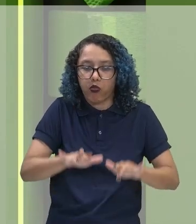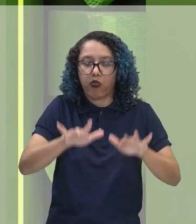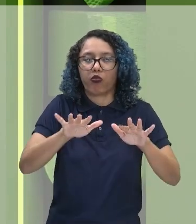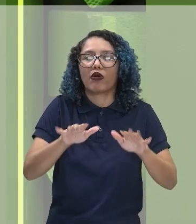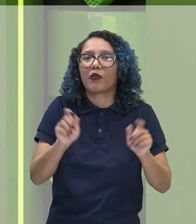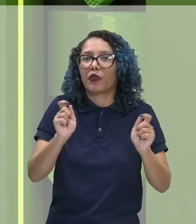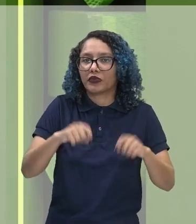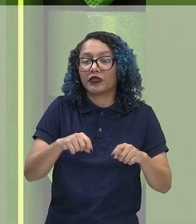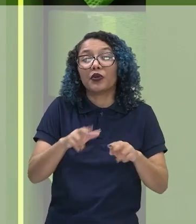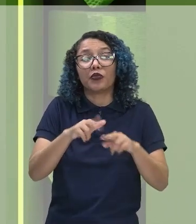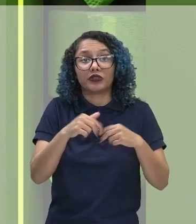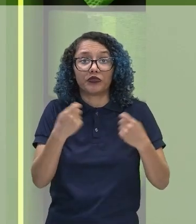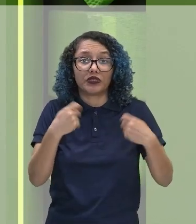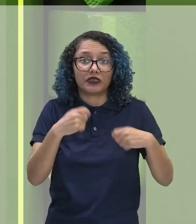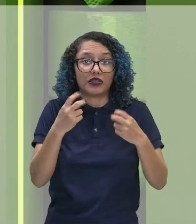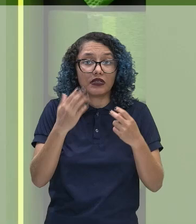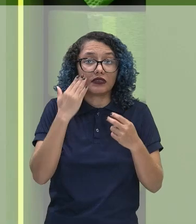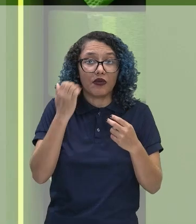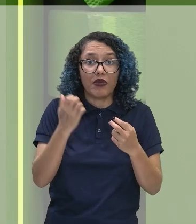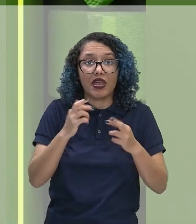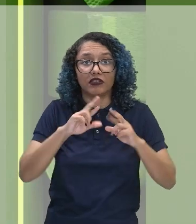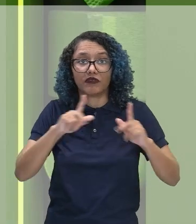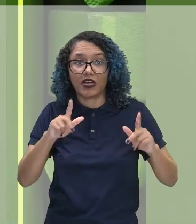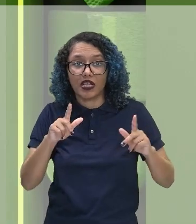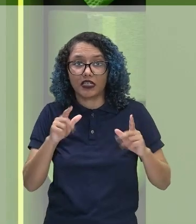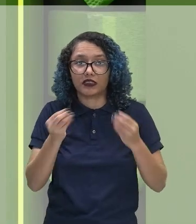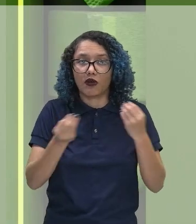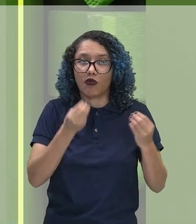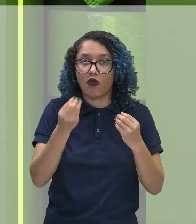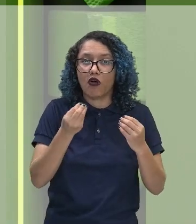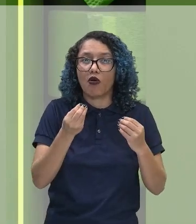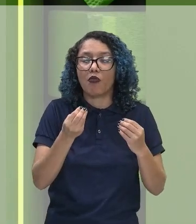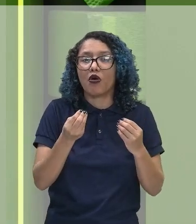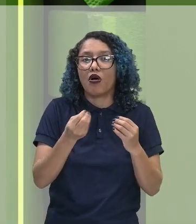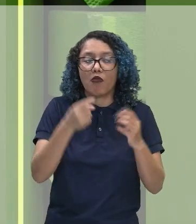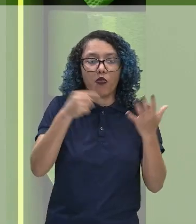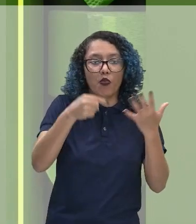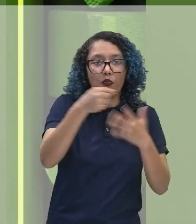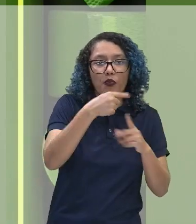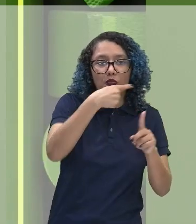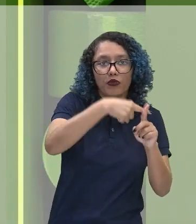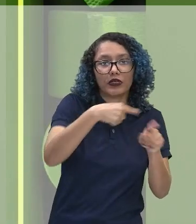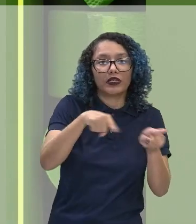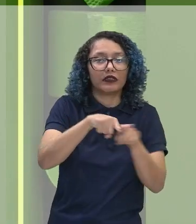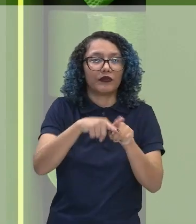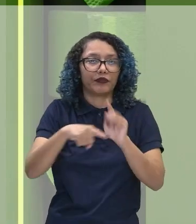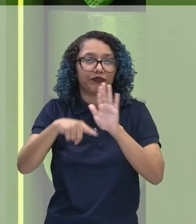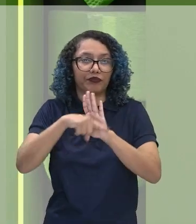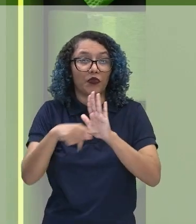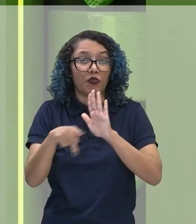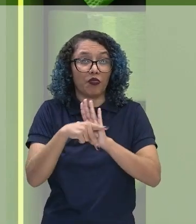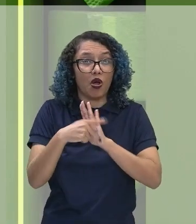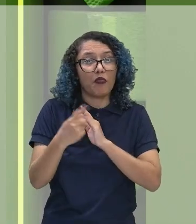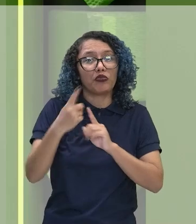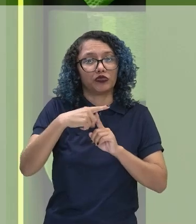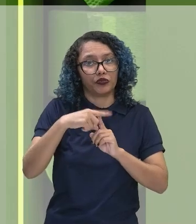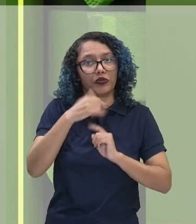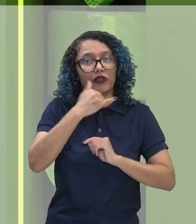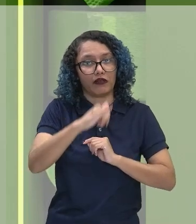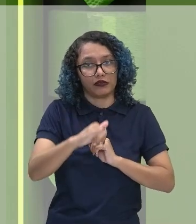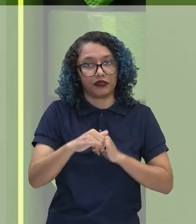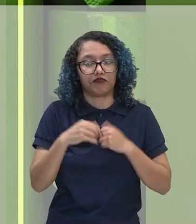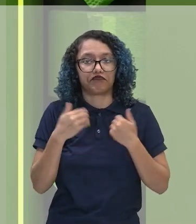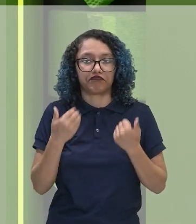a diferença, os prós e os contras de se utilizar essas fontes geradoras de energia nessas usinas. Bom, a